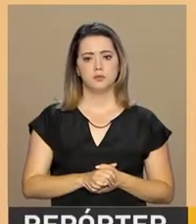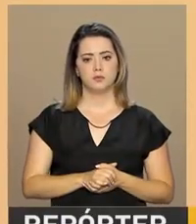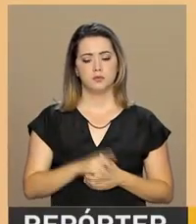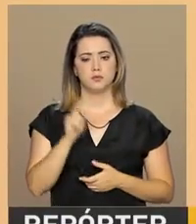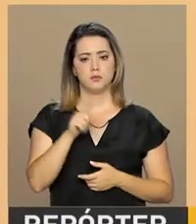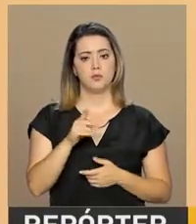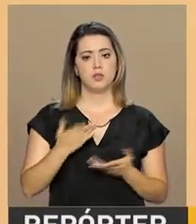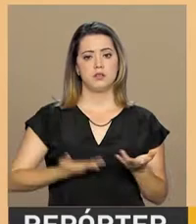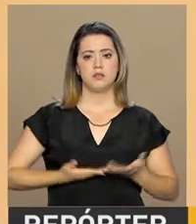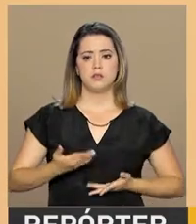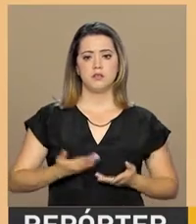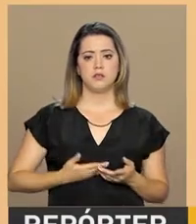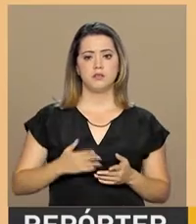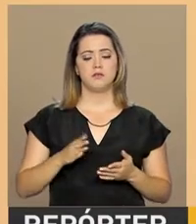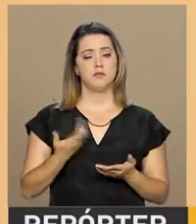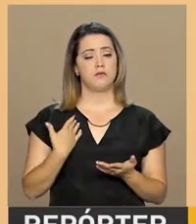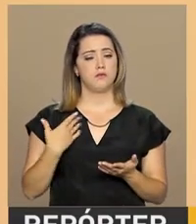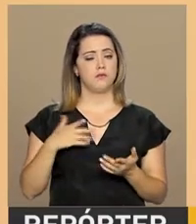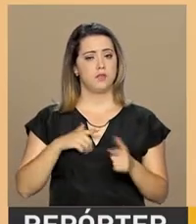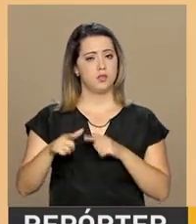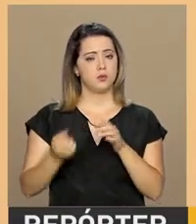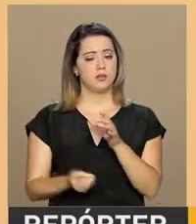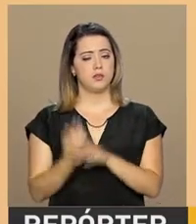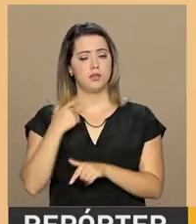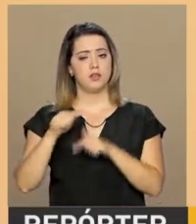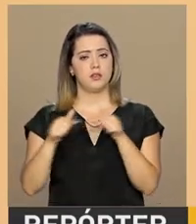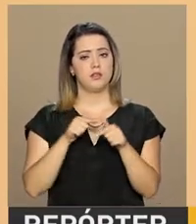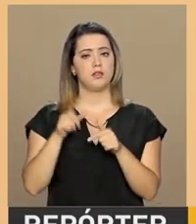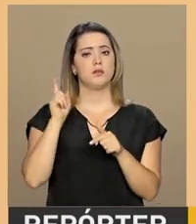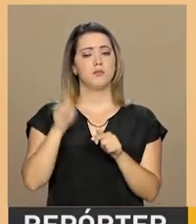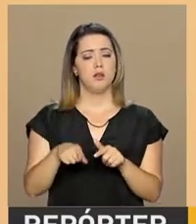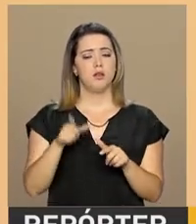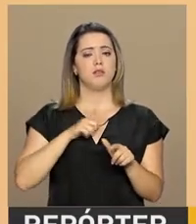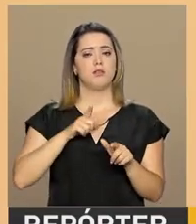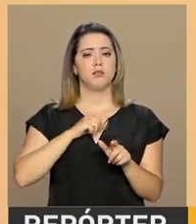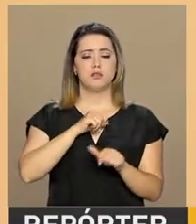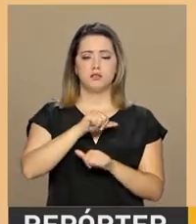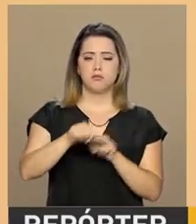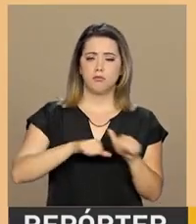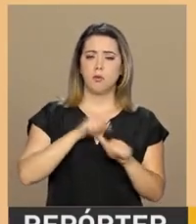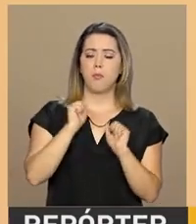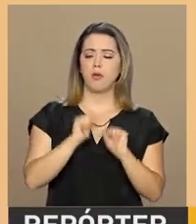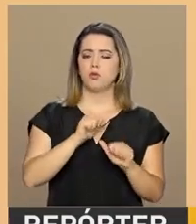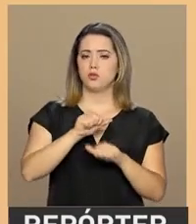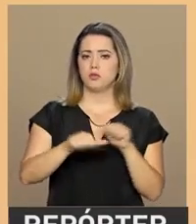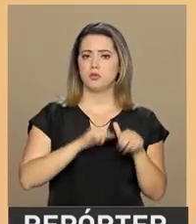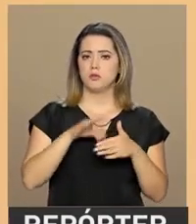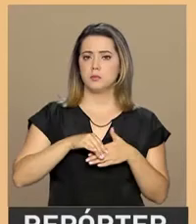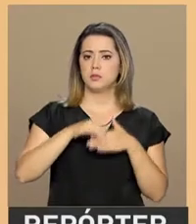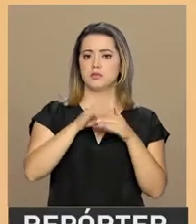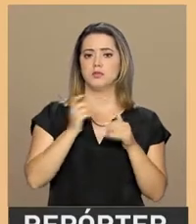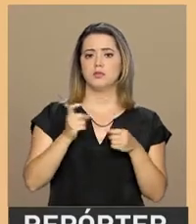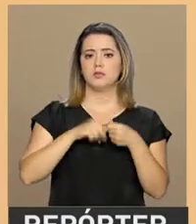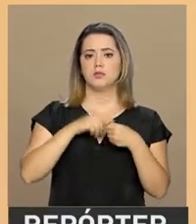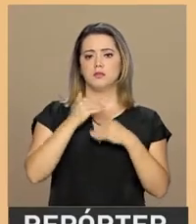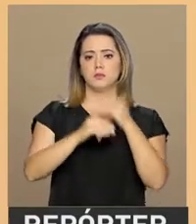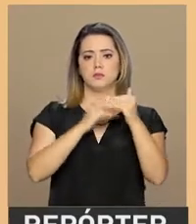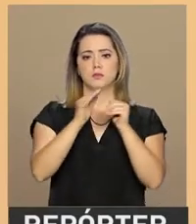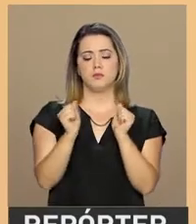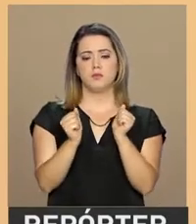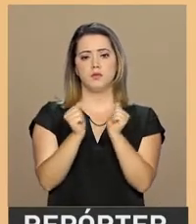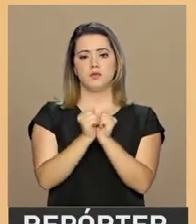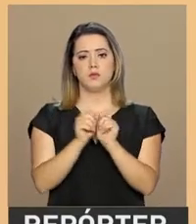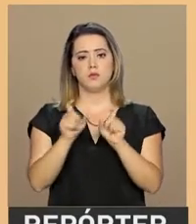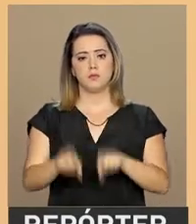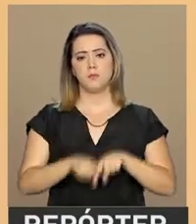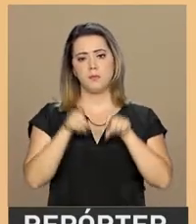muita gente ele é dinâmico e ele tem potencial para liberar a volta ao crescimento junto com o setor